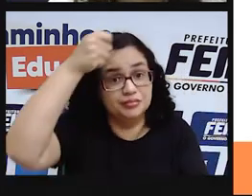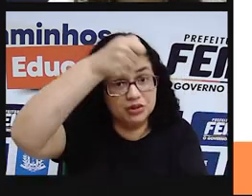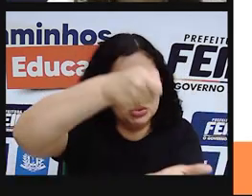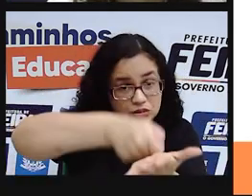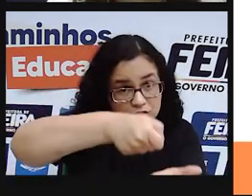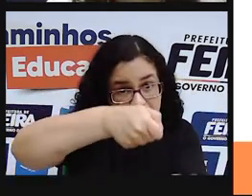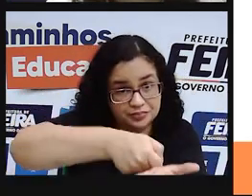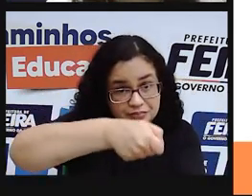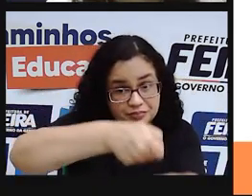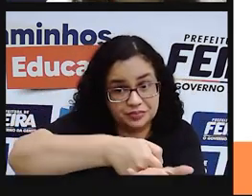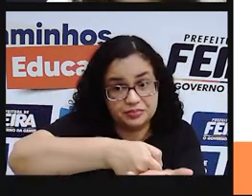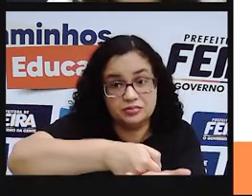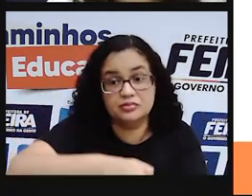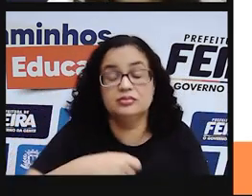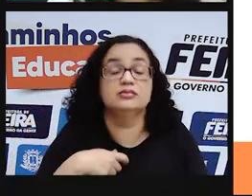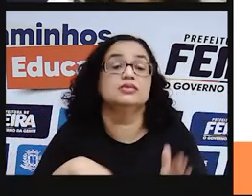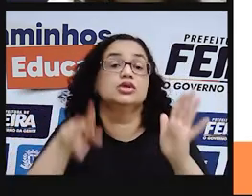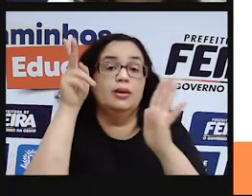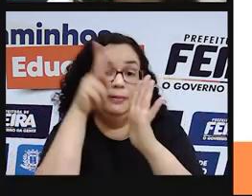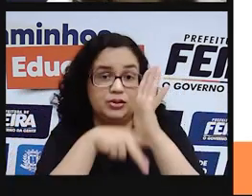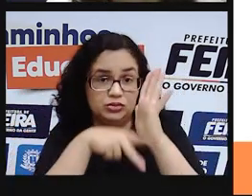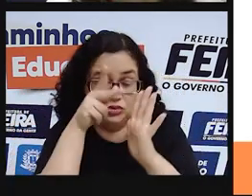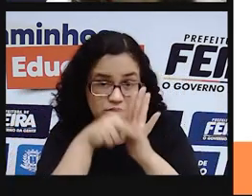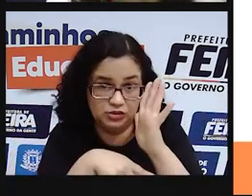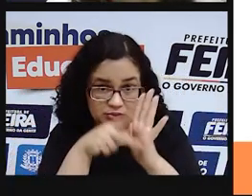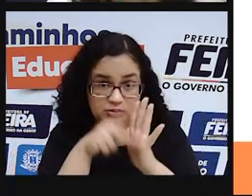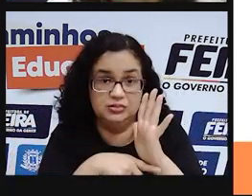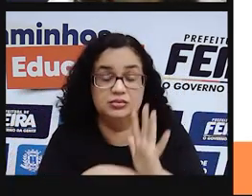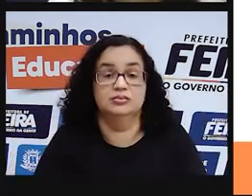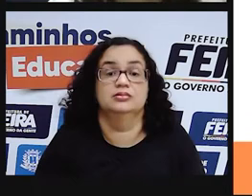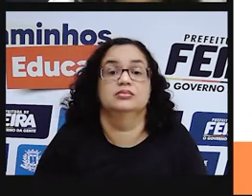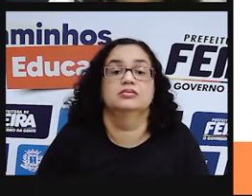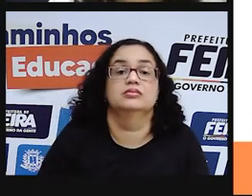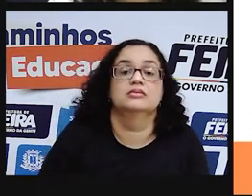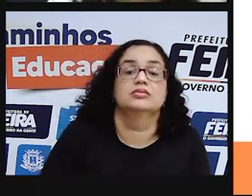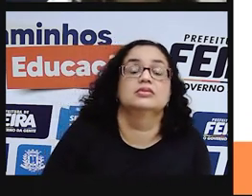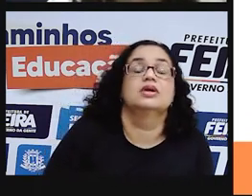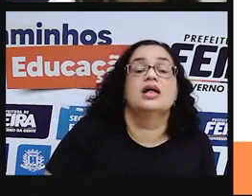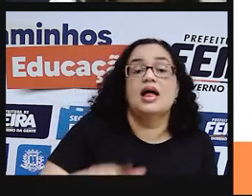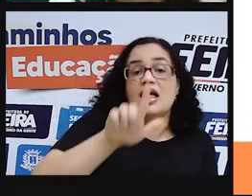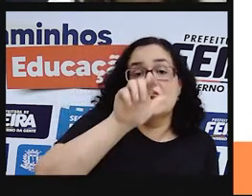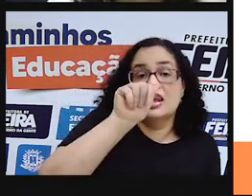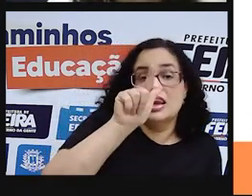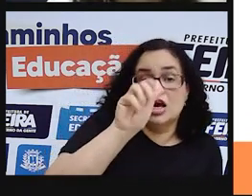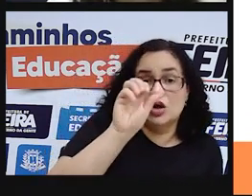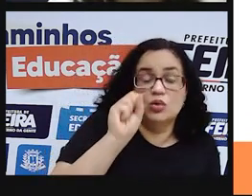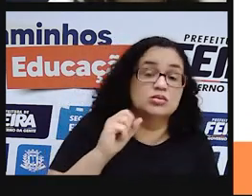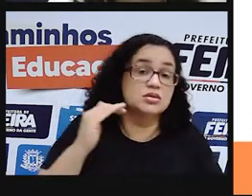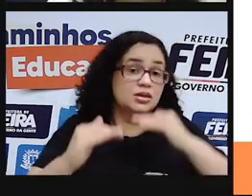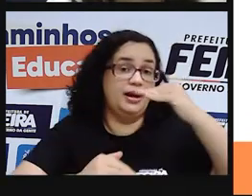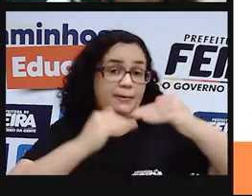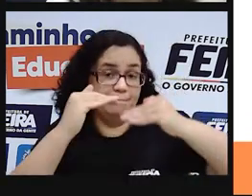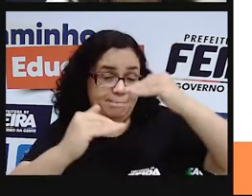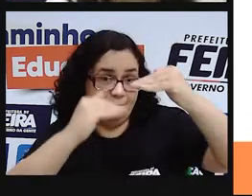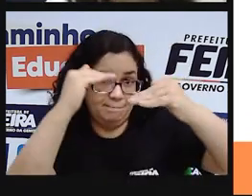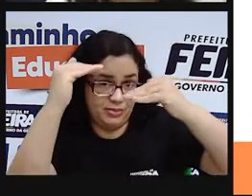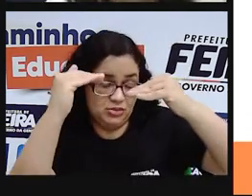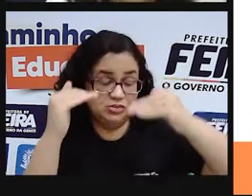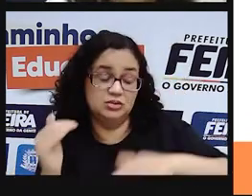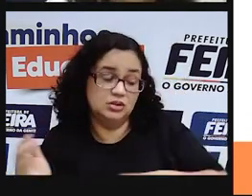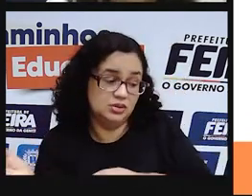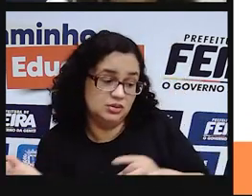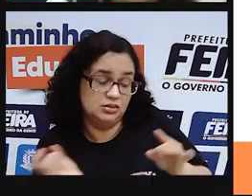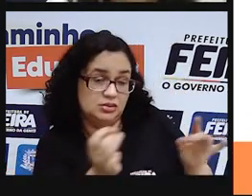né elaborar projetos de revitalização inclui as Lagoas e fazer todo esse processo de